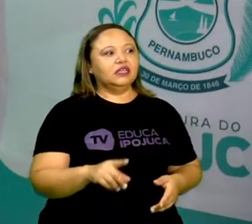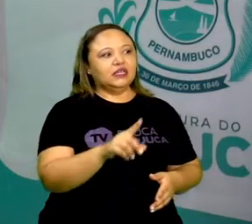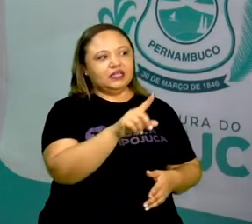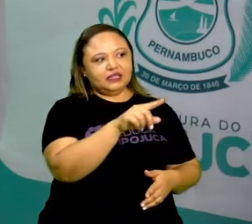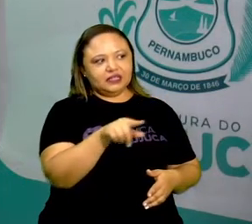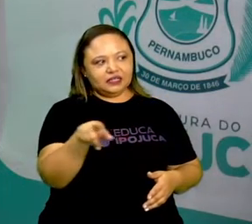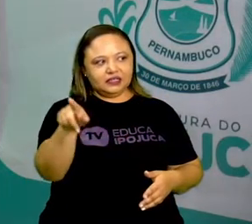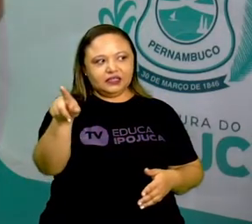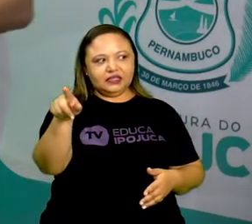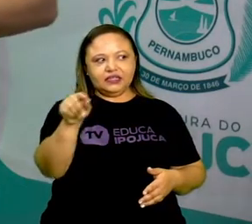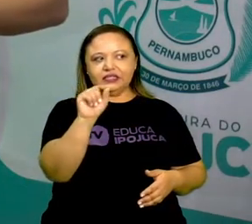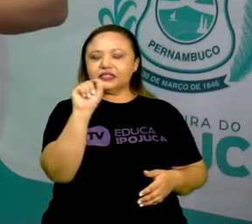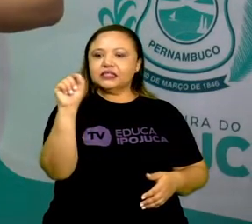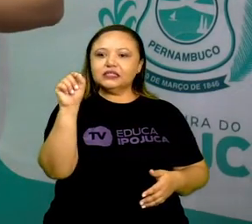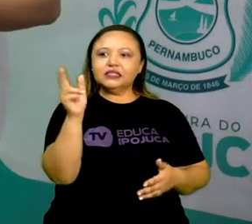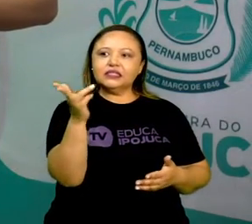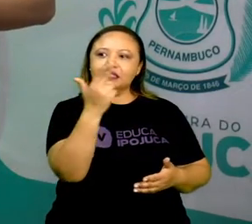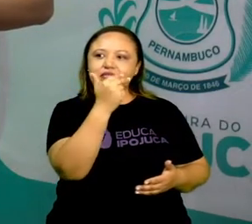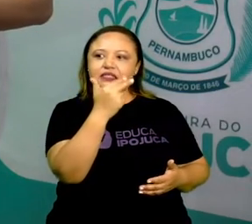está aqui seria do quê?